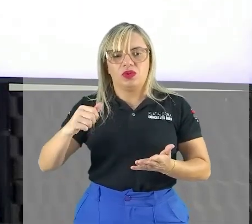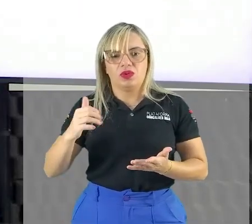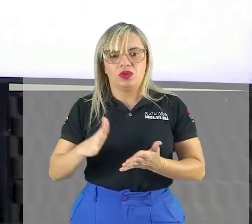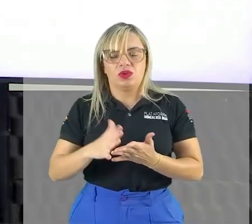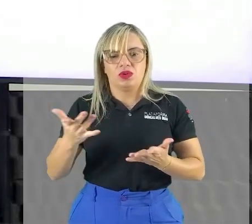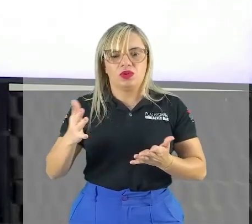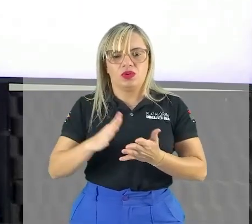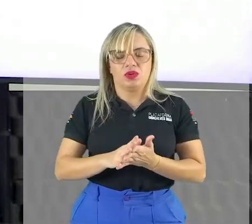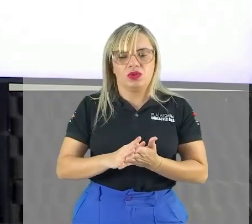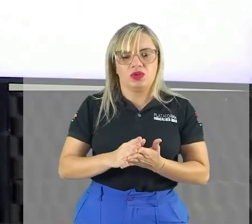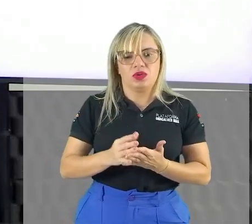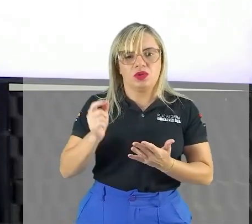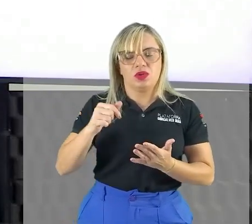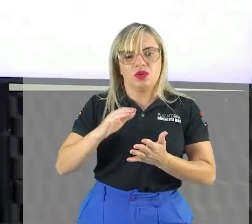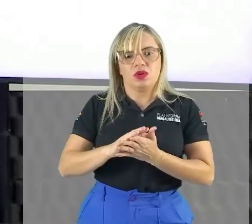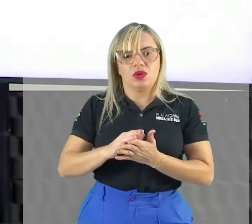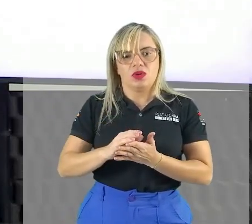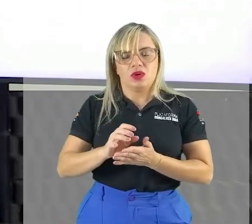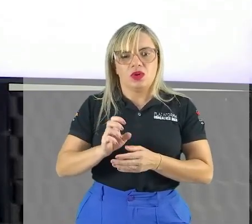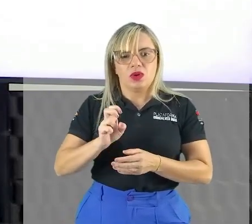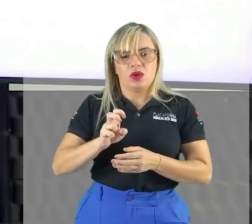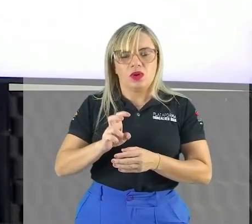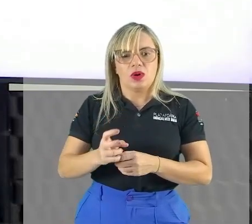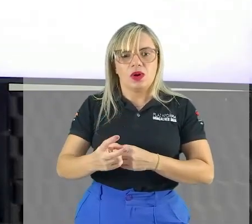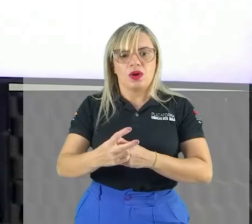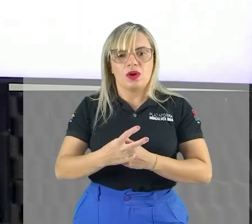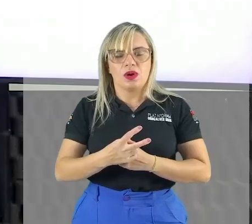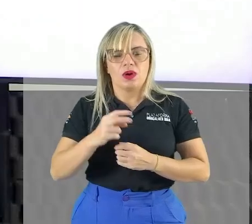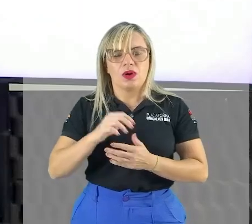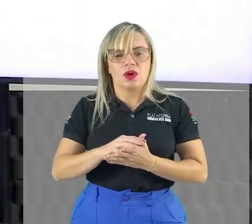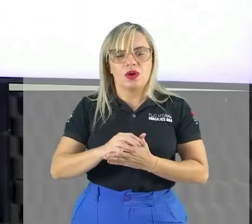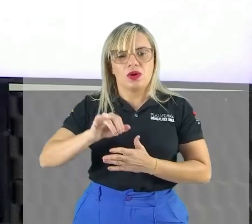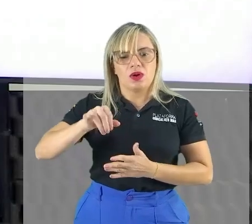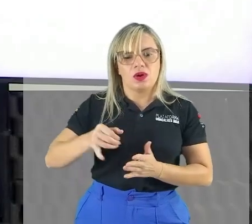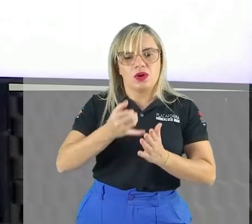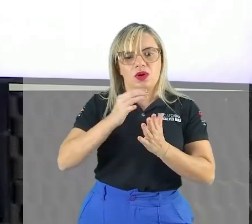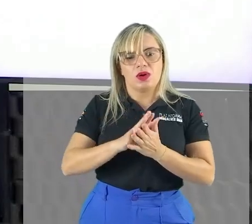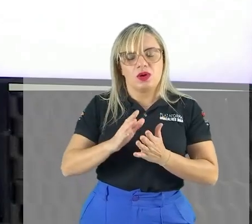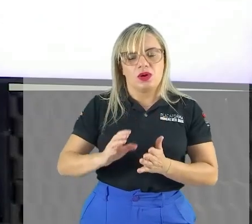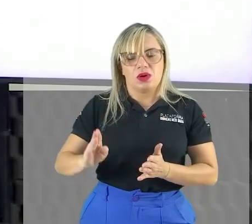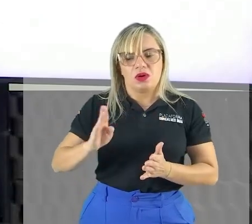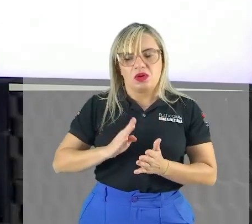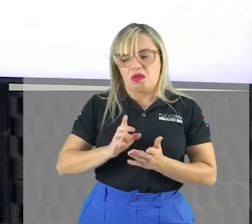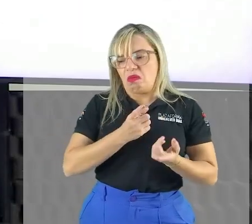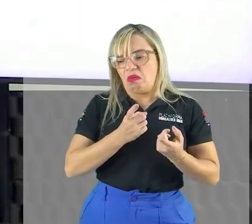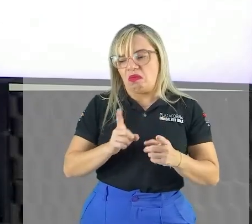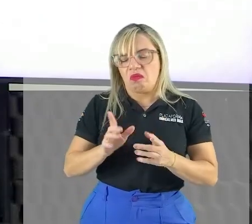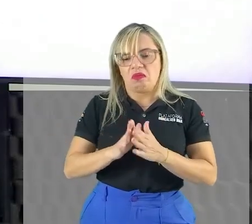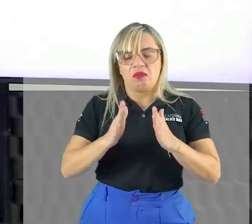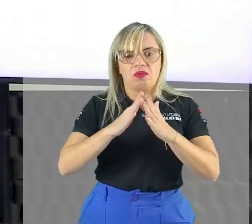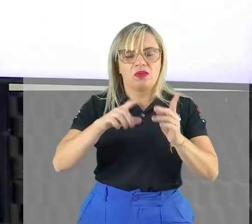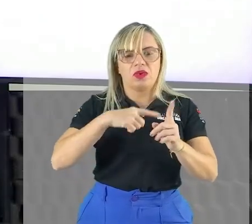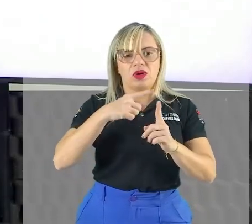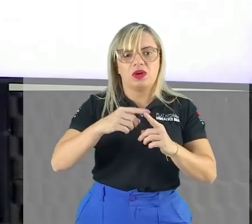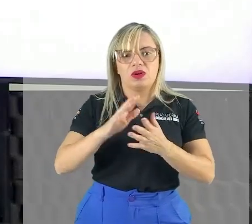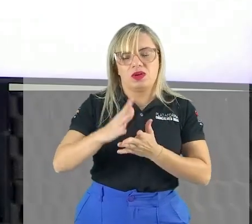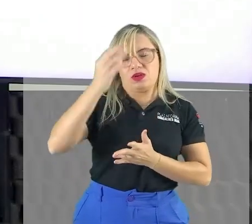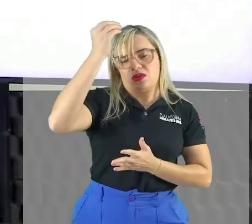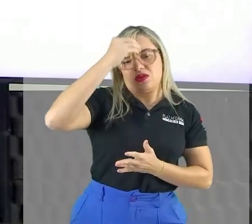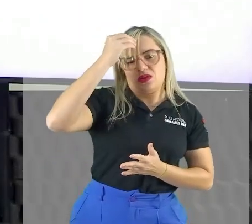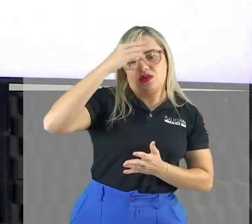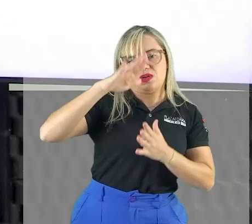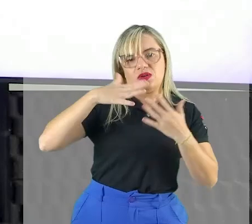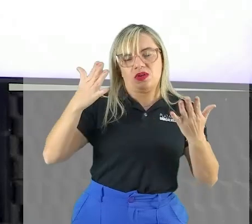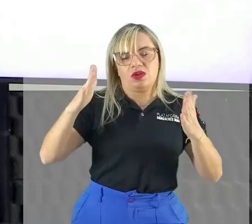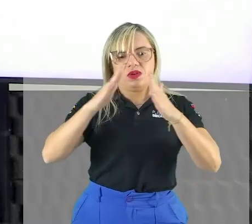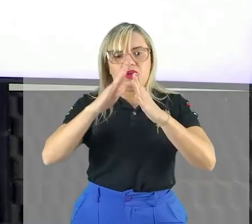a juros, e que a igreja condenava, claro, essa burguesia. Então, essa burguesia queria, ao passo, enfraquecer também a igreja. Uma